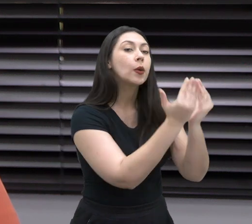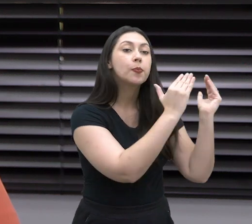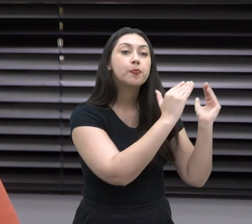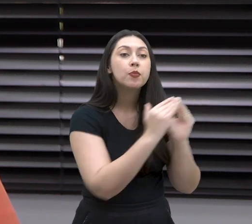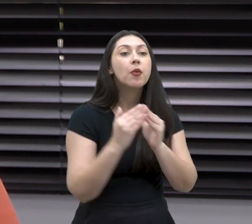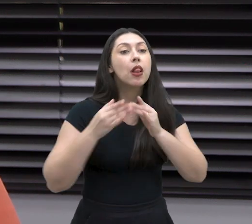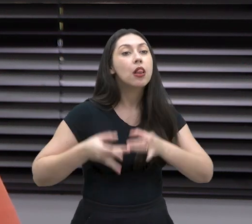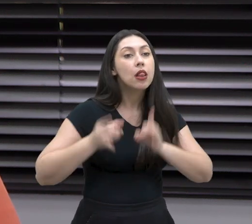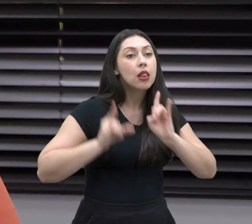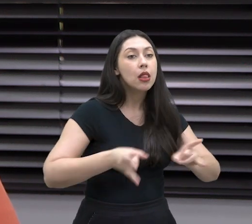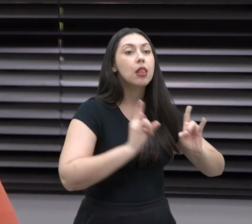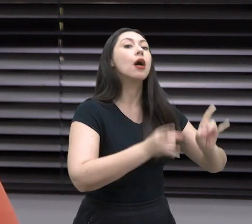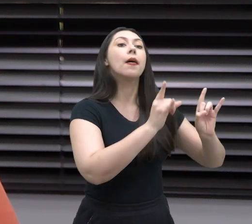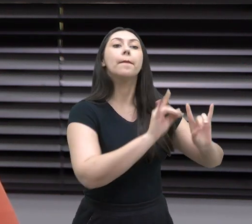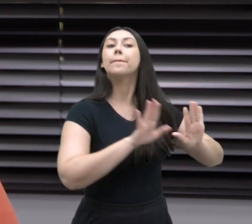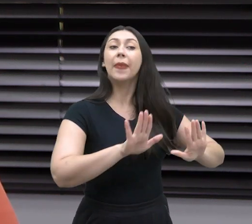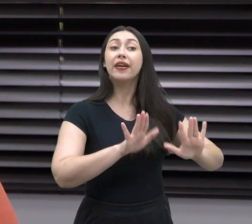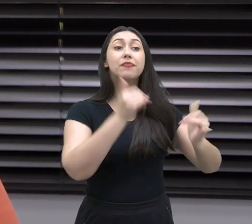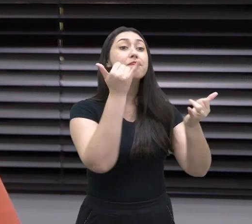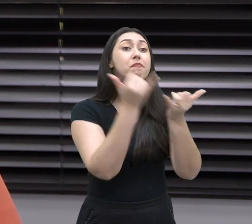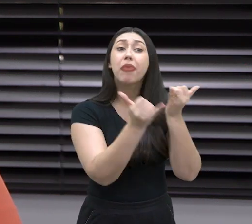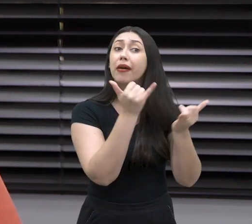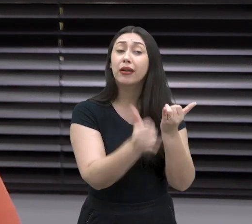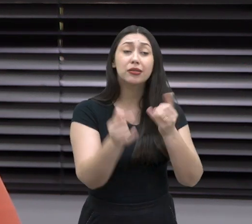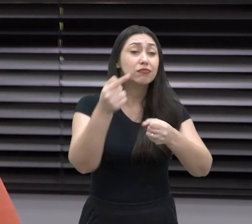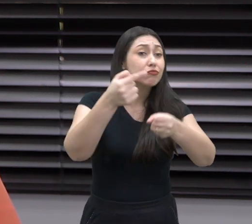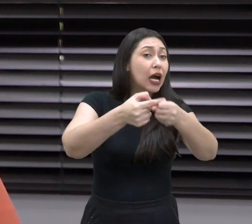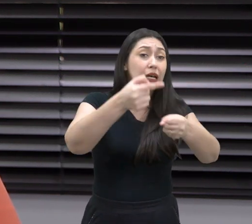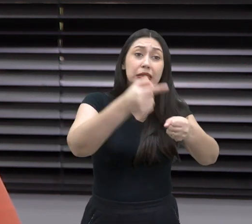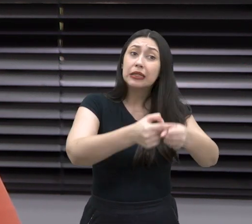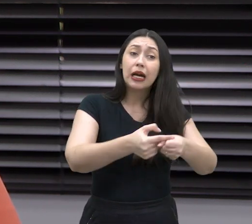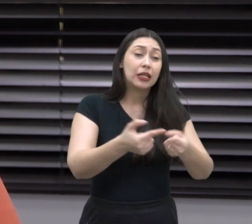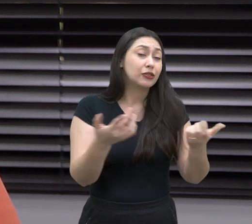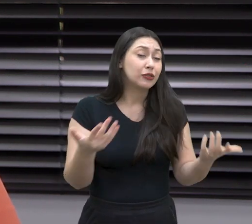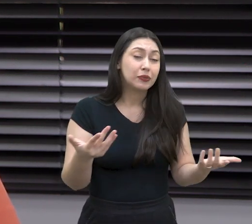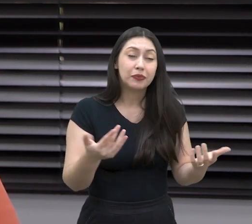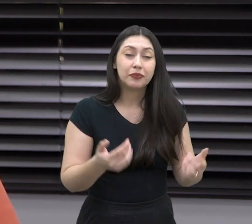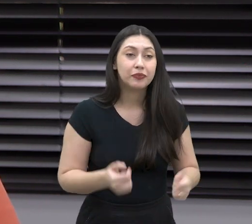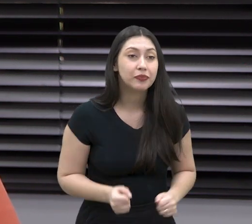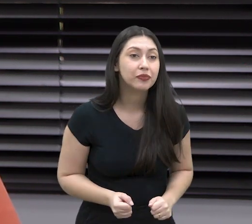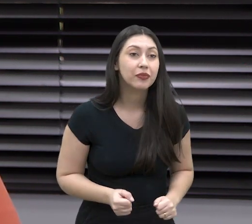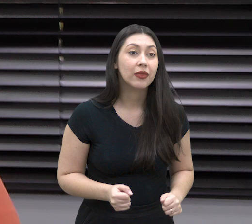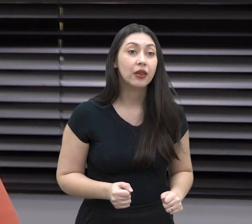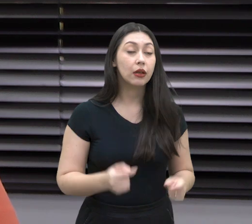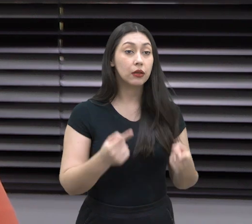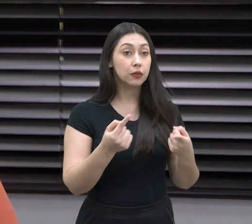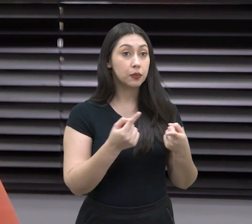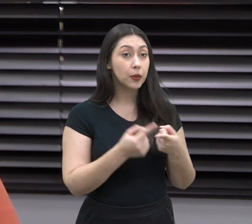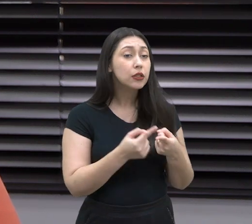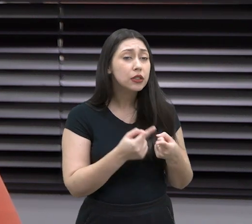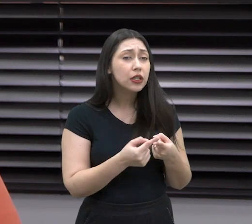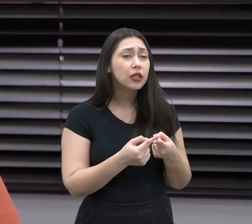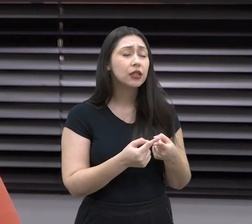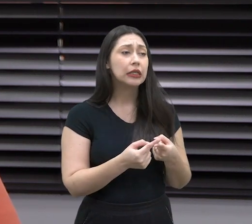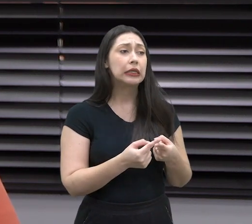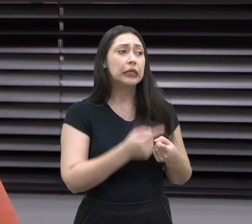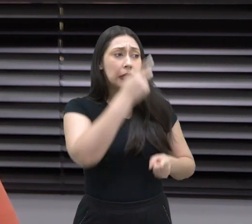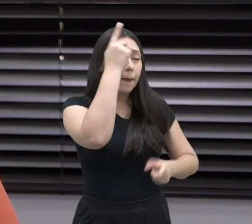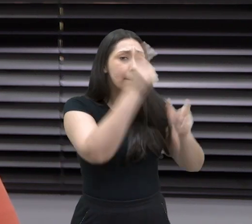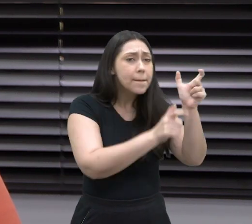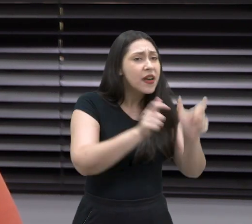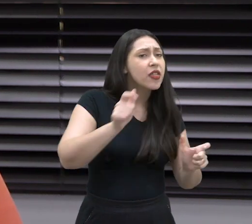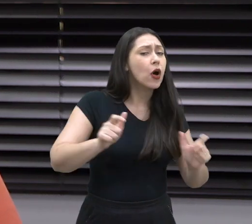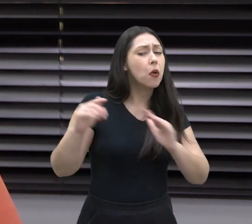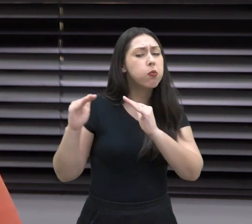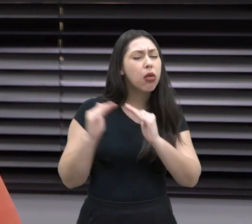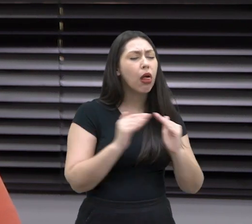cidadão na cidade de São José ou qualquer outra cidade. Porque são desejos diferentes, são anseios diferentes, são poderes aquisitivos